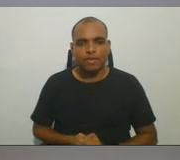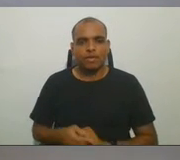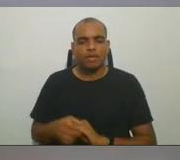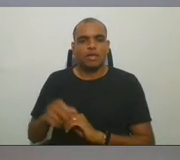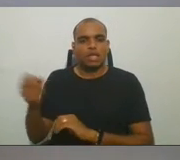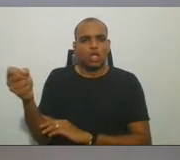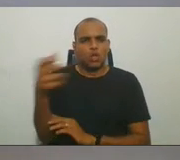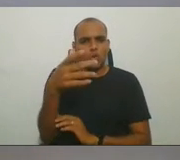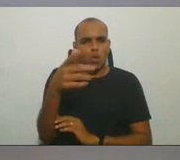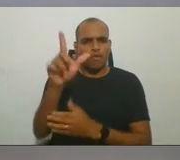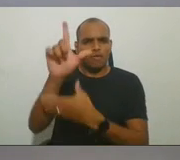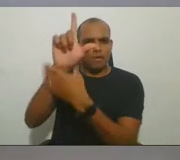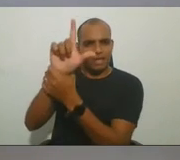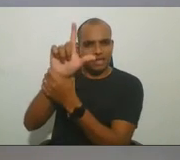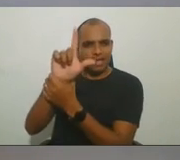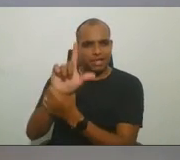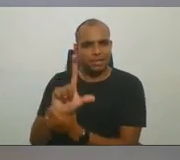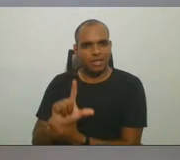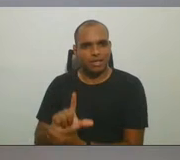neoliberalismo, né,